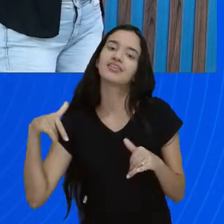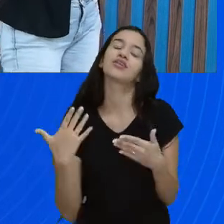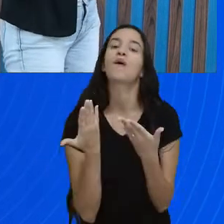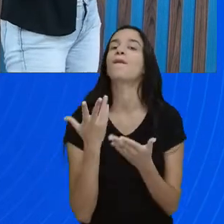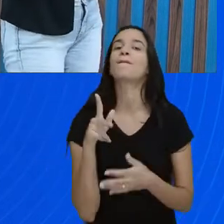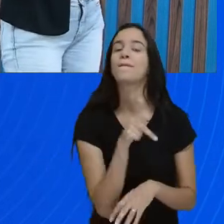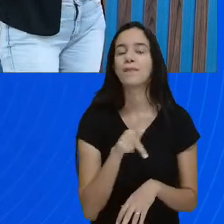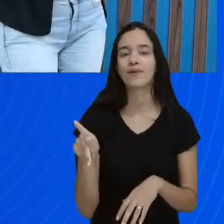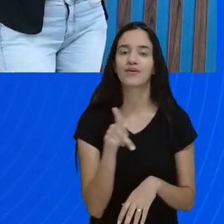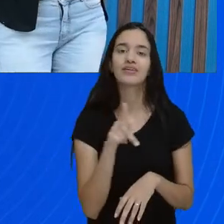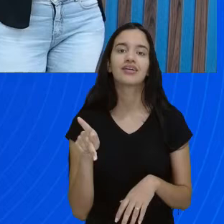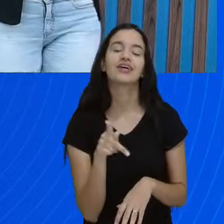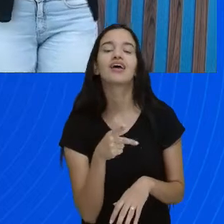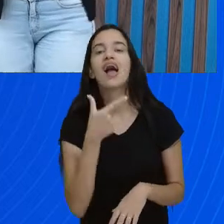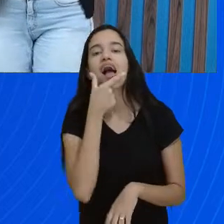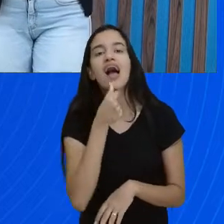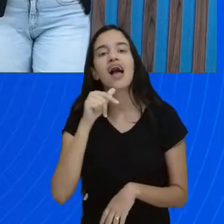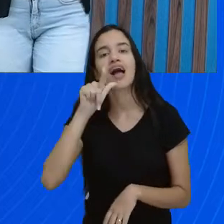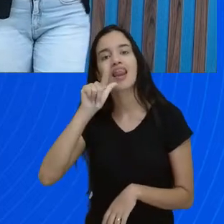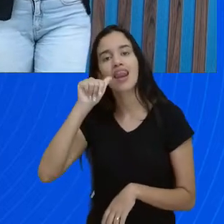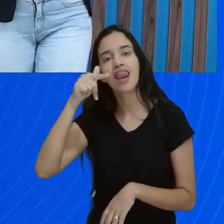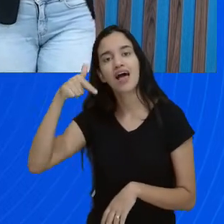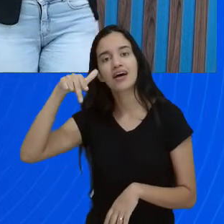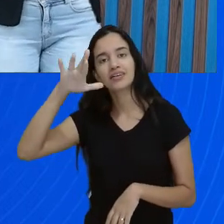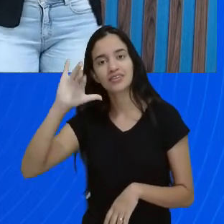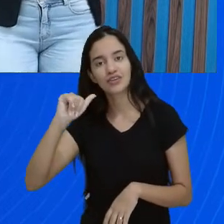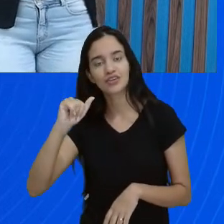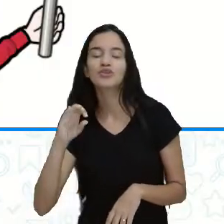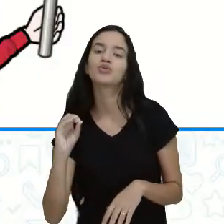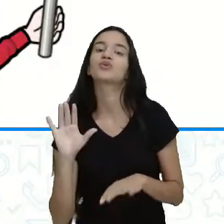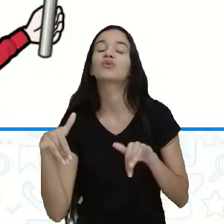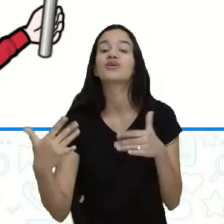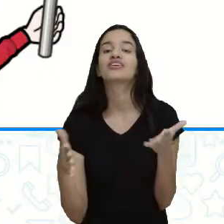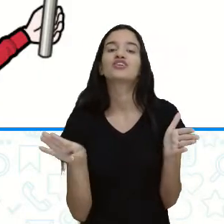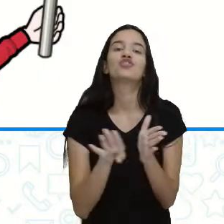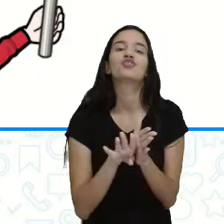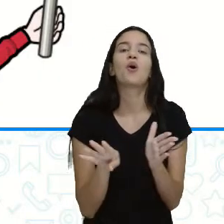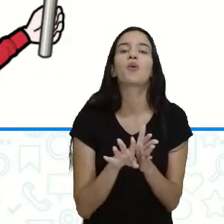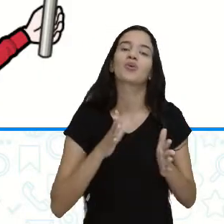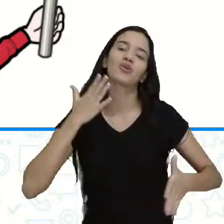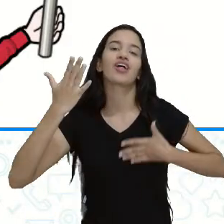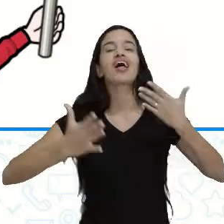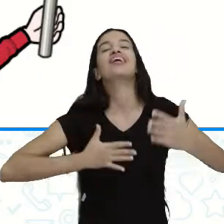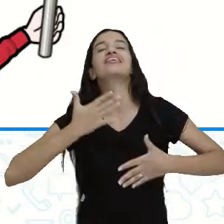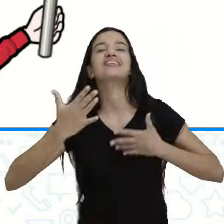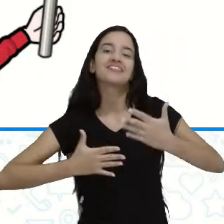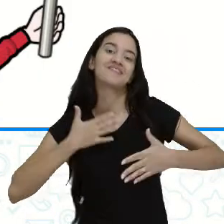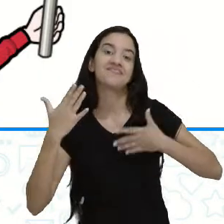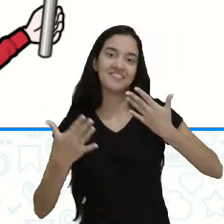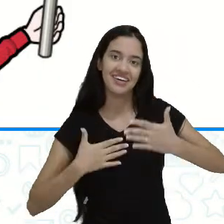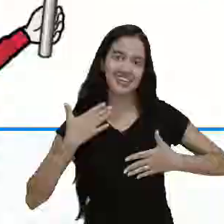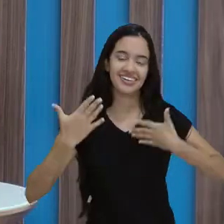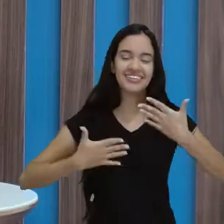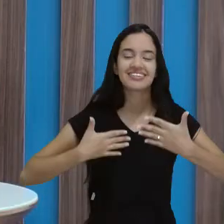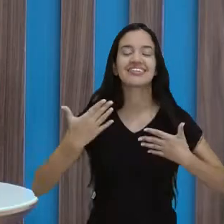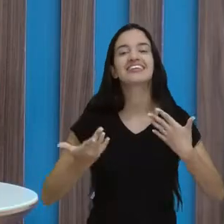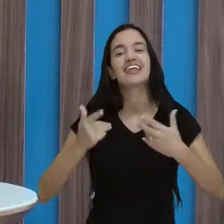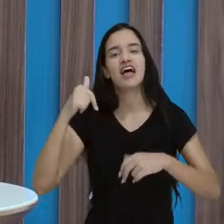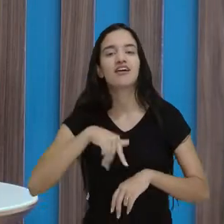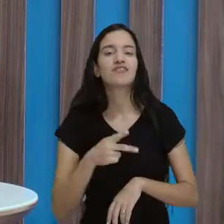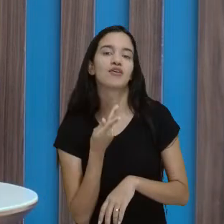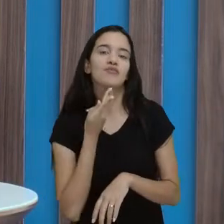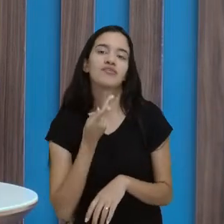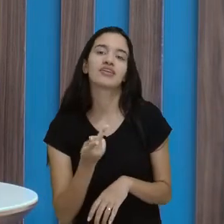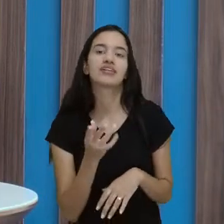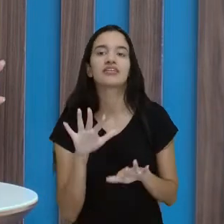Professora Keise, Lázaro chegou por aqui já todo animado, dando a resposta, viu? Antes de você responder, ele já estava aqui, ó, dizendo